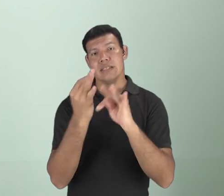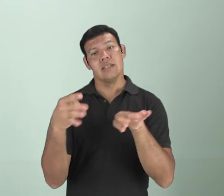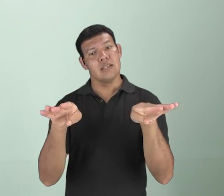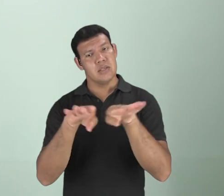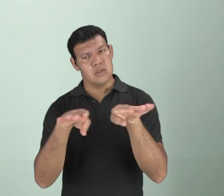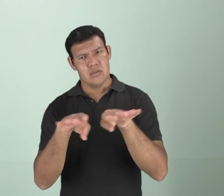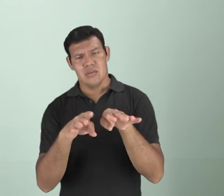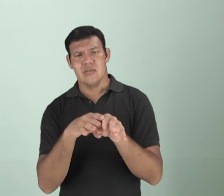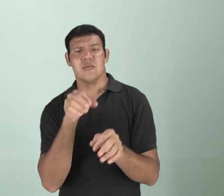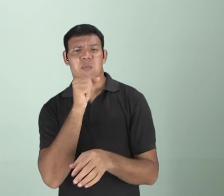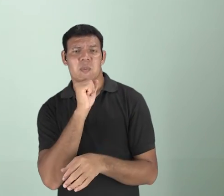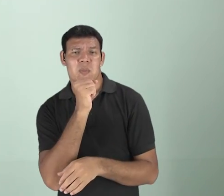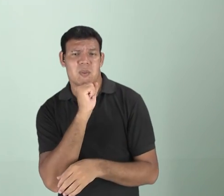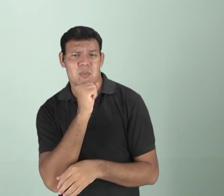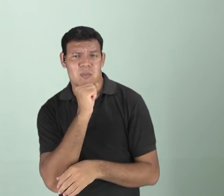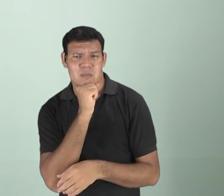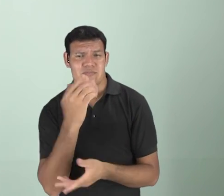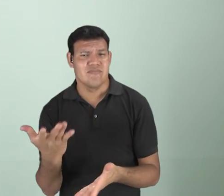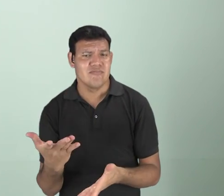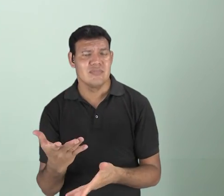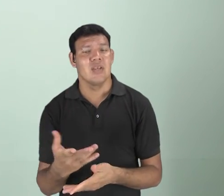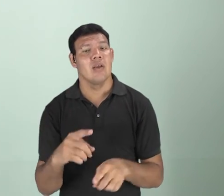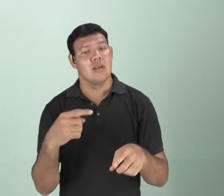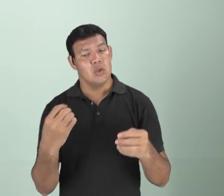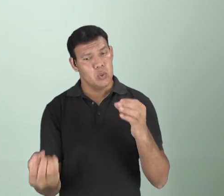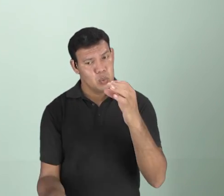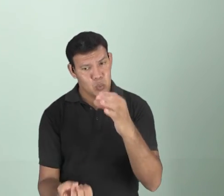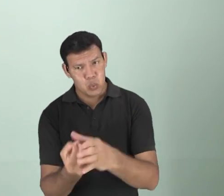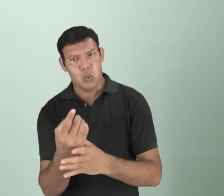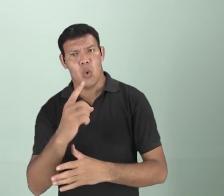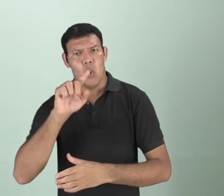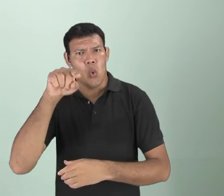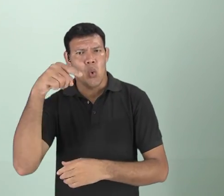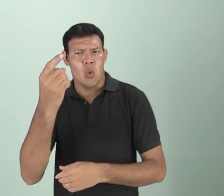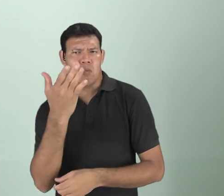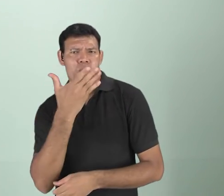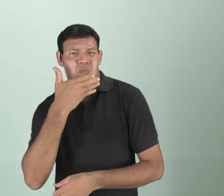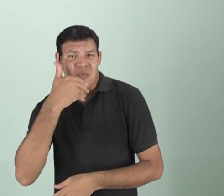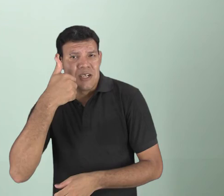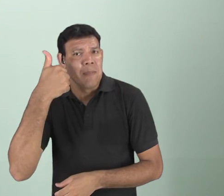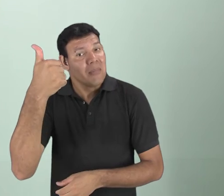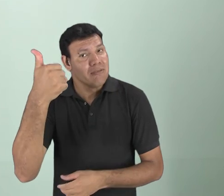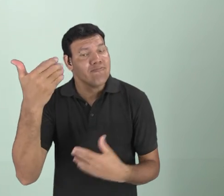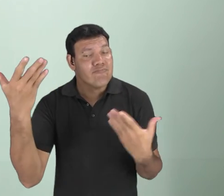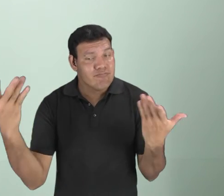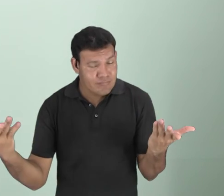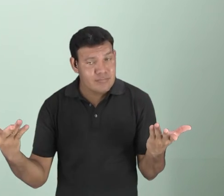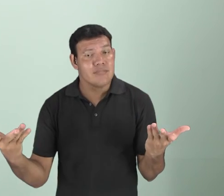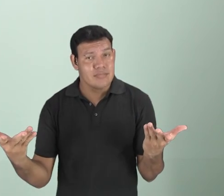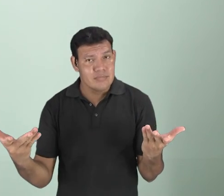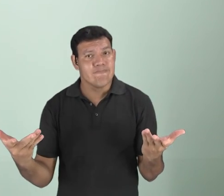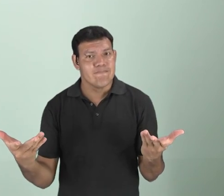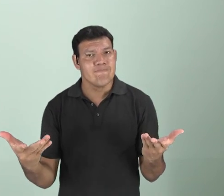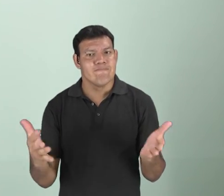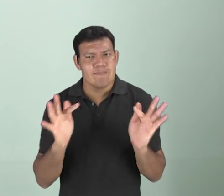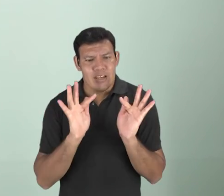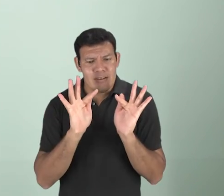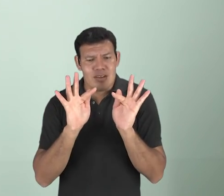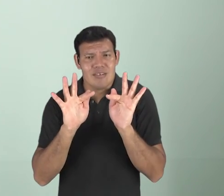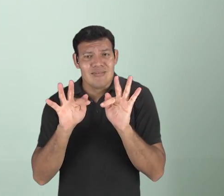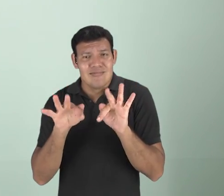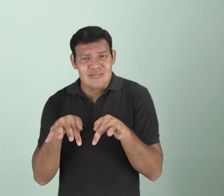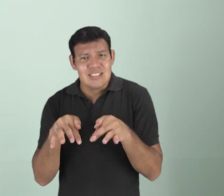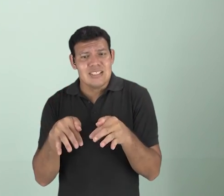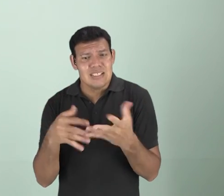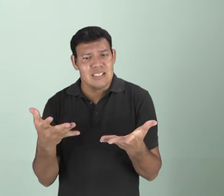se torna obsoleta porque também surgiu uma tecnologia ainda mais avançada. Isso acaba nos